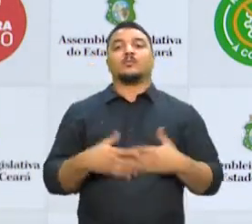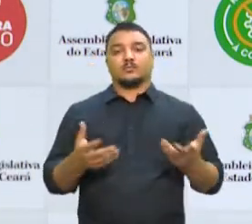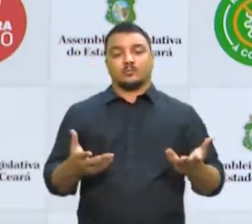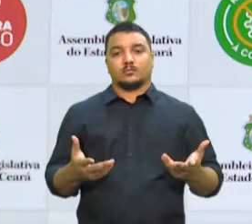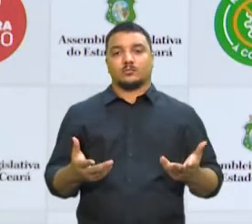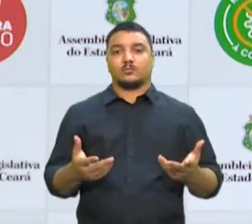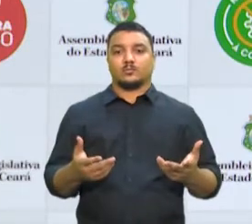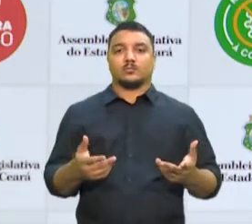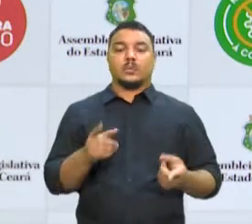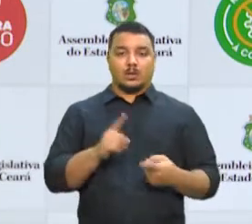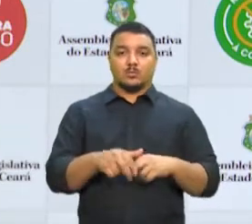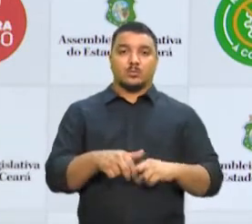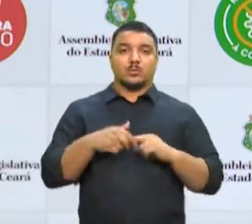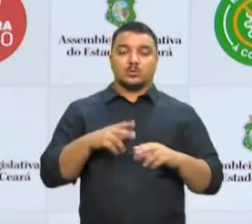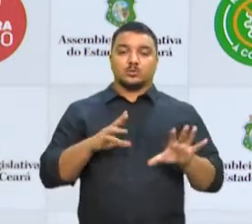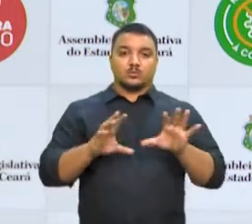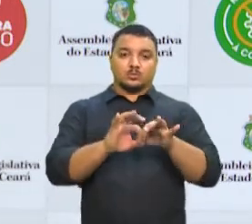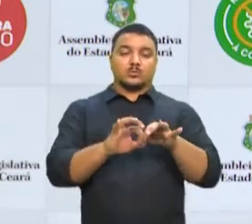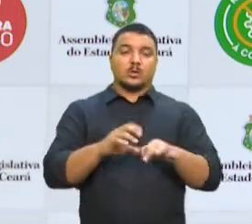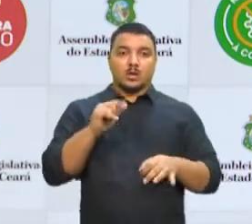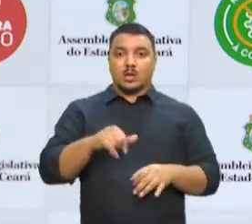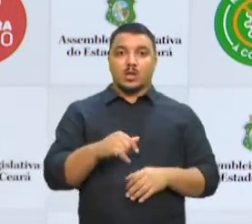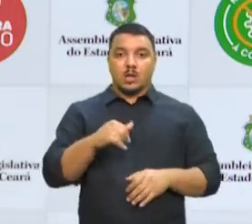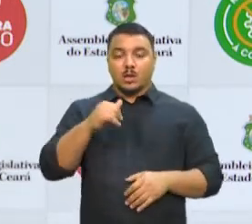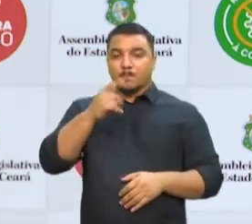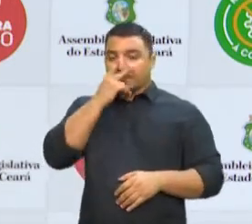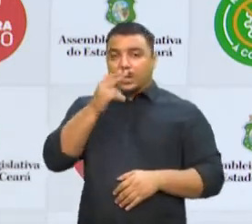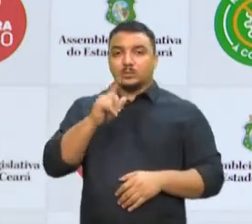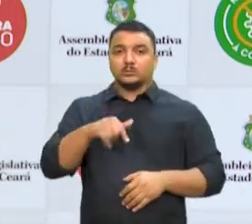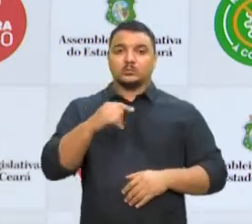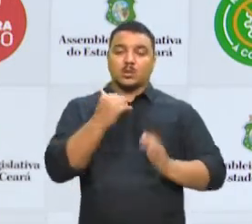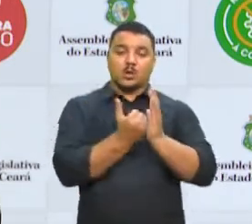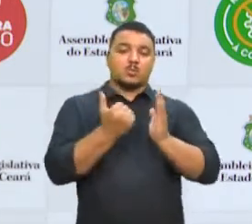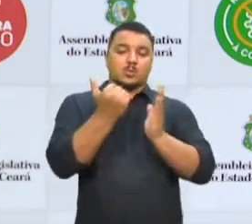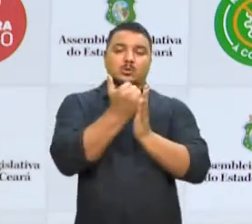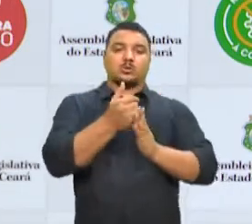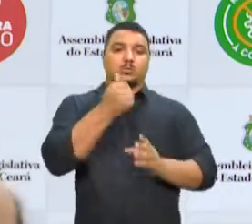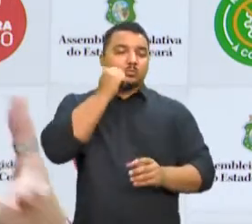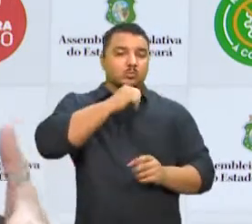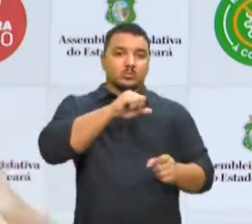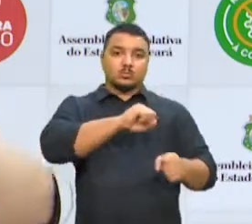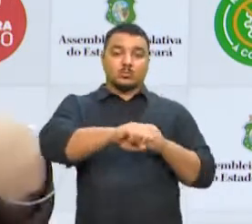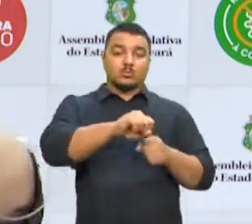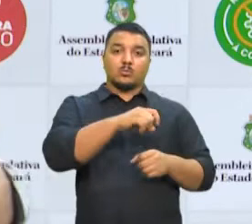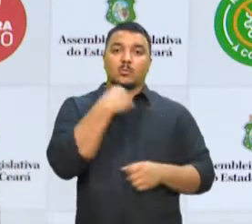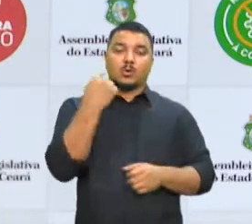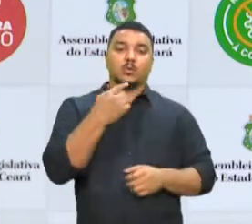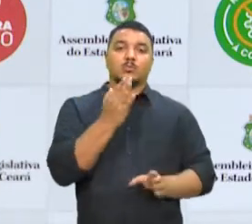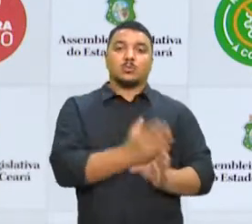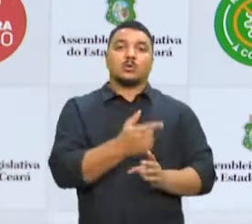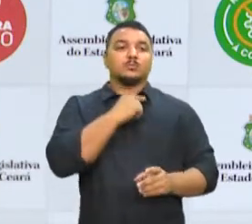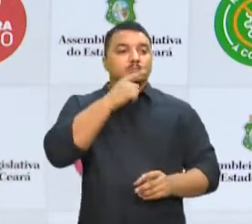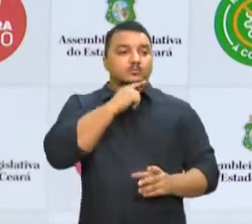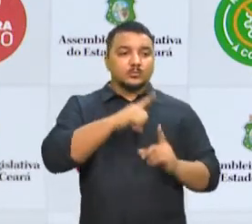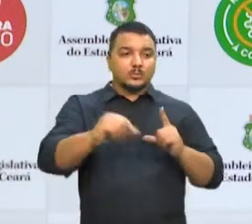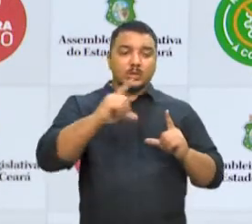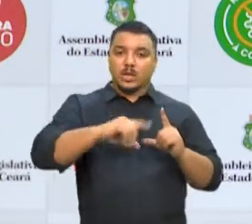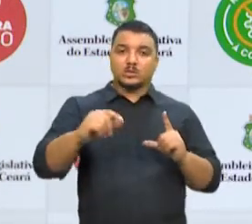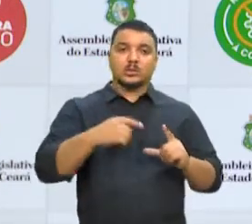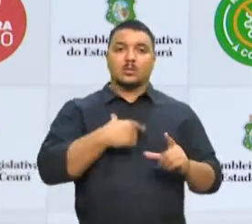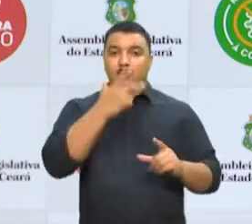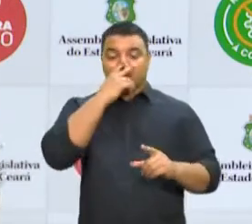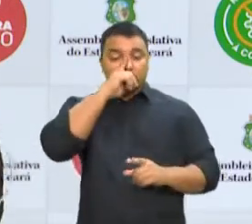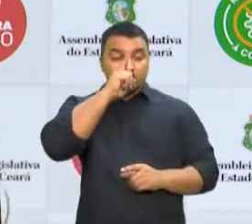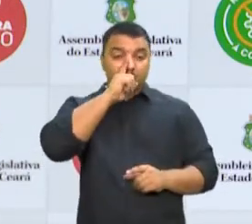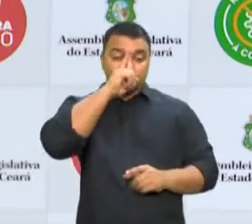está atrelando que o feminicídio aumentou, porque a mulher não teve nem a condição de sair de casa, que é o ambiente que aumentou a violência